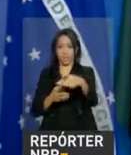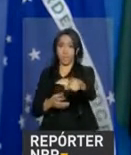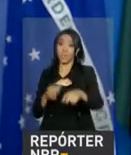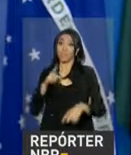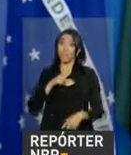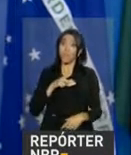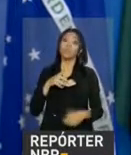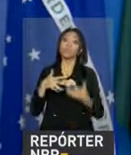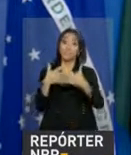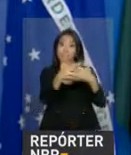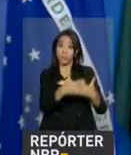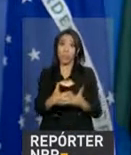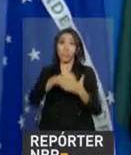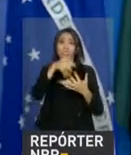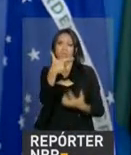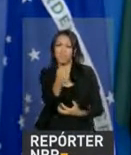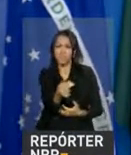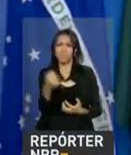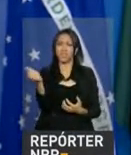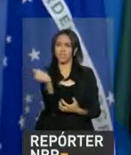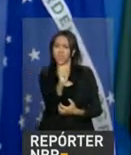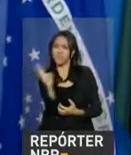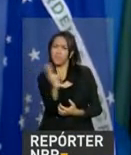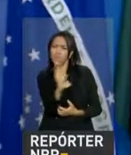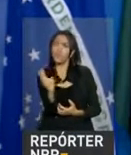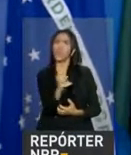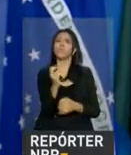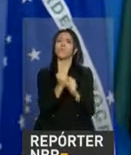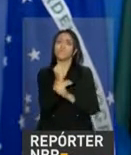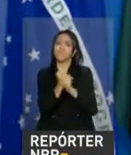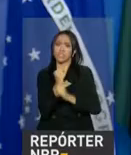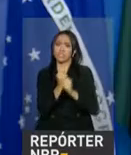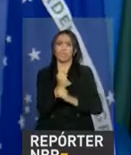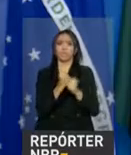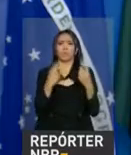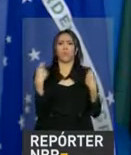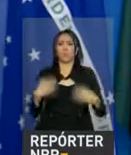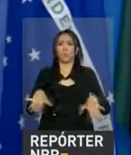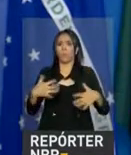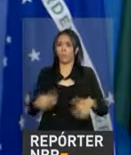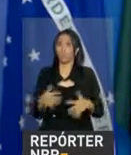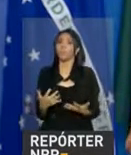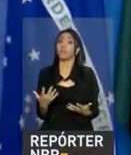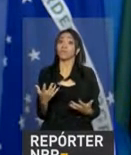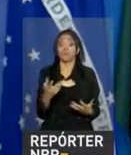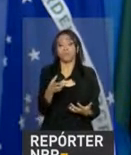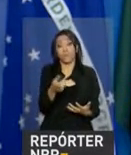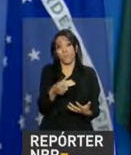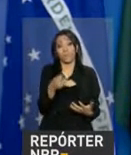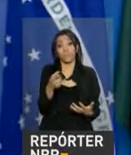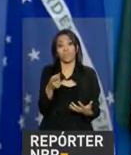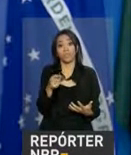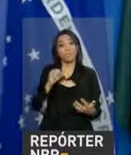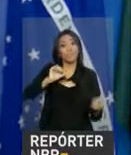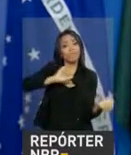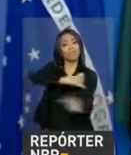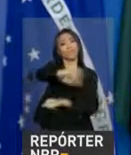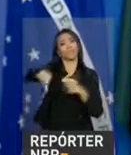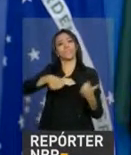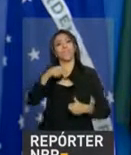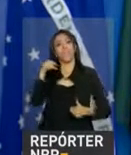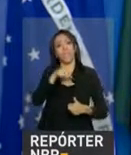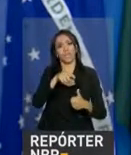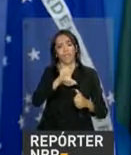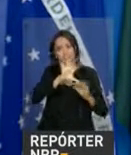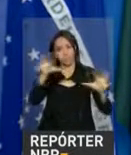20 e 22 anos de existência ea meios e modos de também obter a modernização dessa